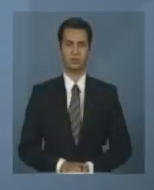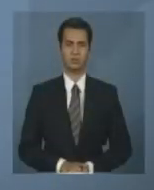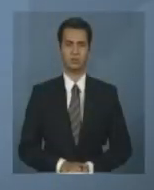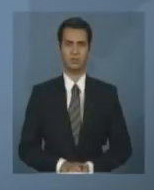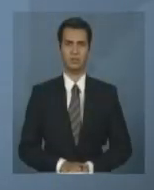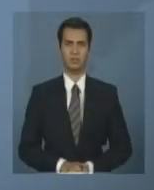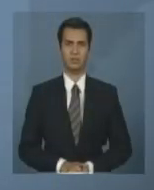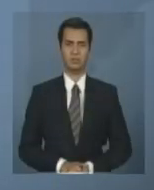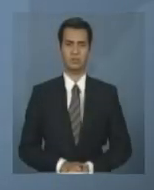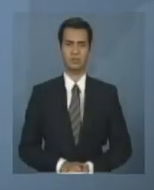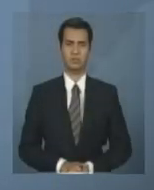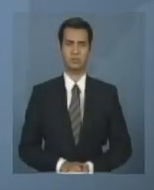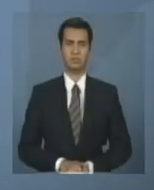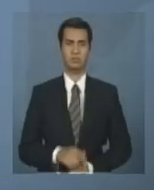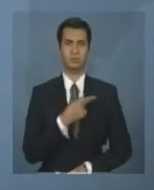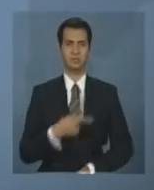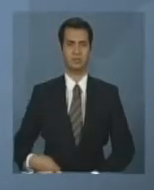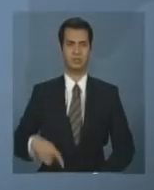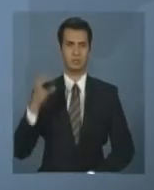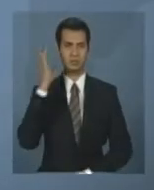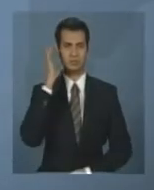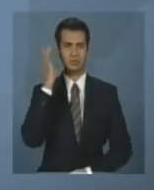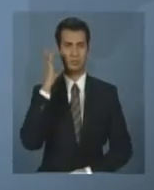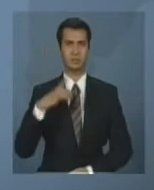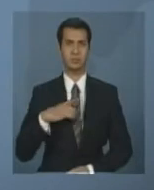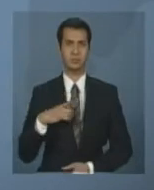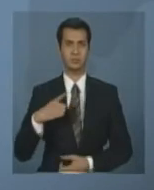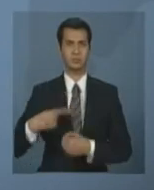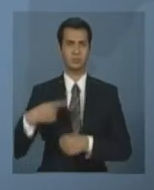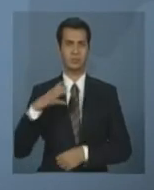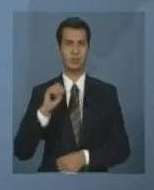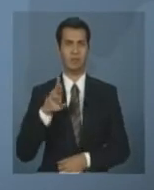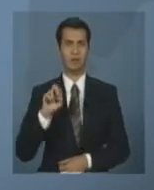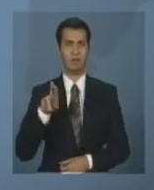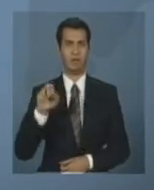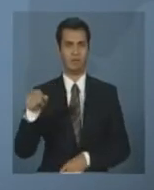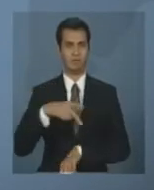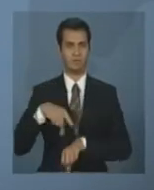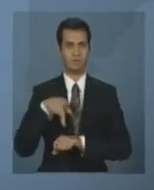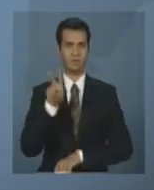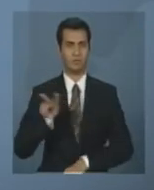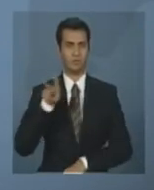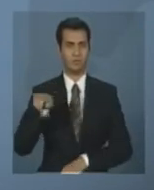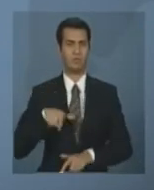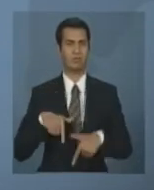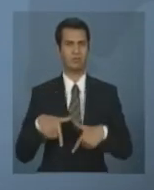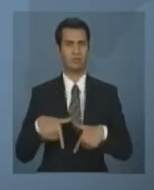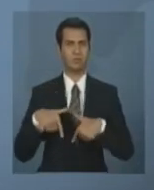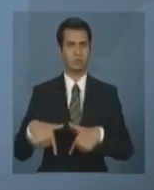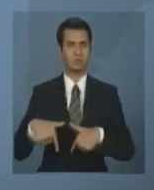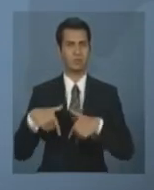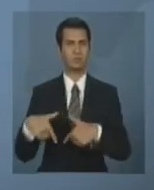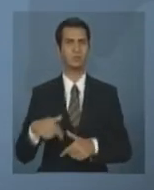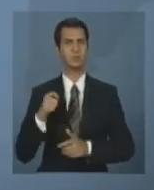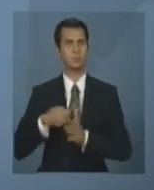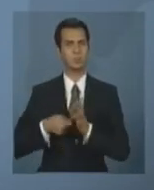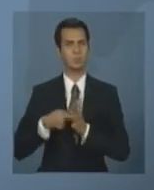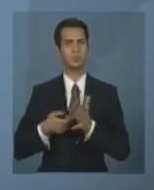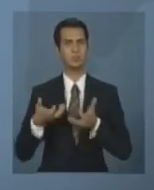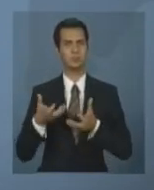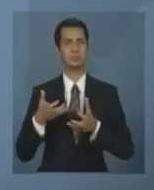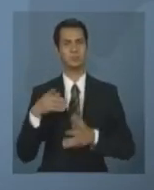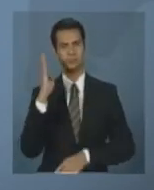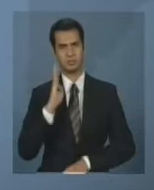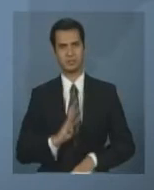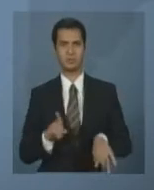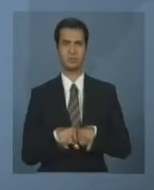presidenta Dilma defendeu hoje em Caracas, na Venezuela, o fortalecimento do Mercosul e o estreitamento das relações econômicas